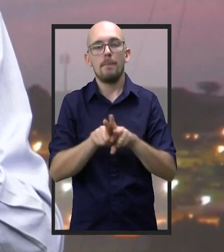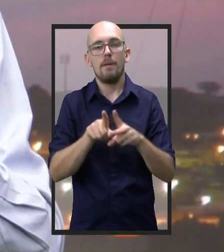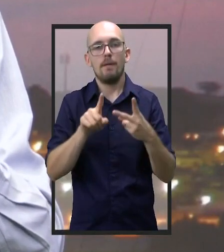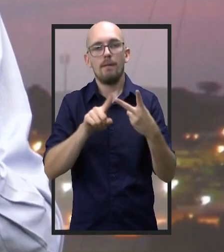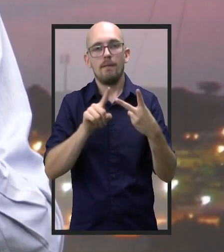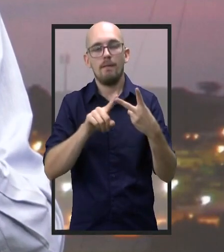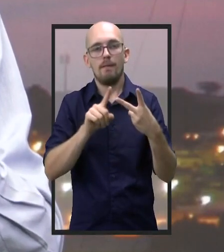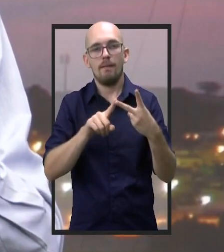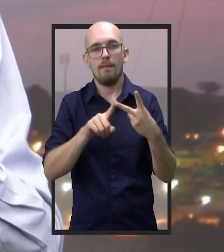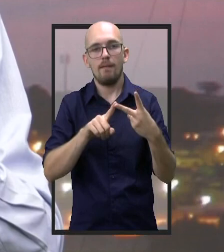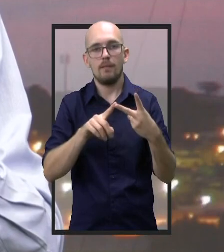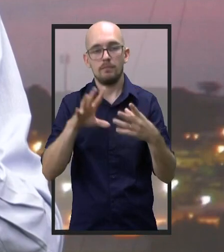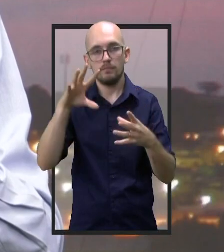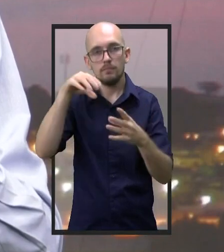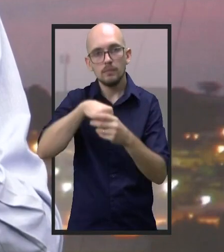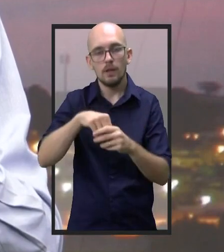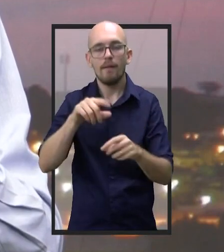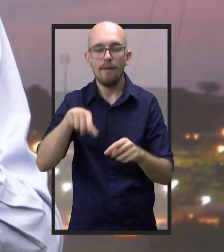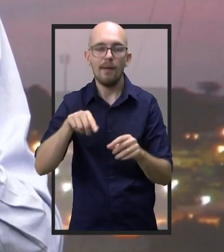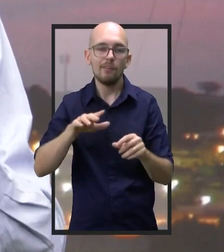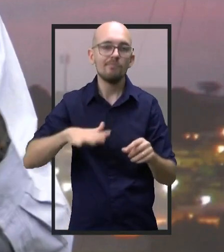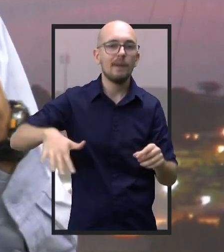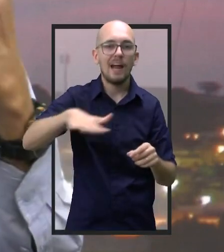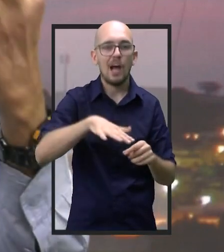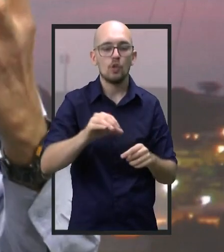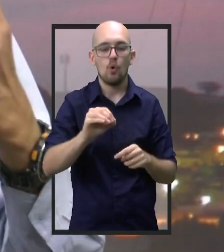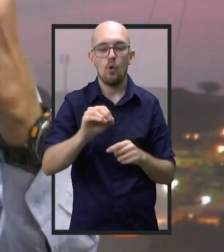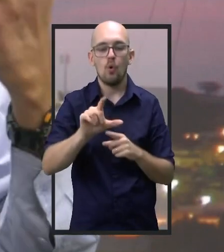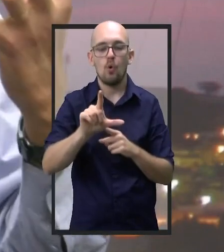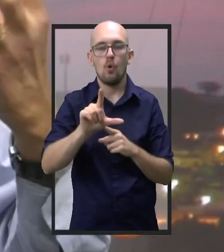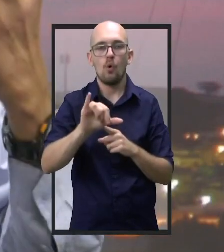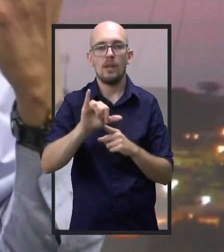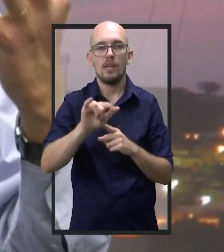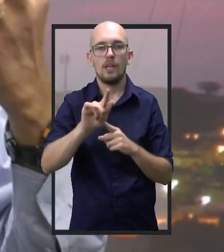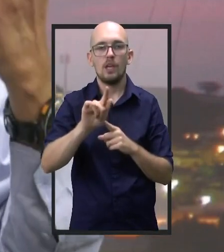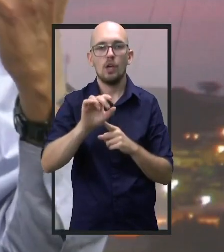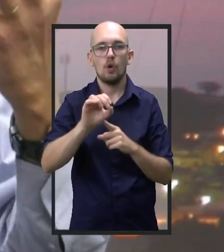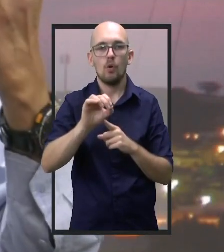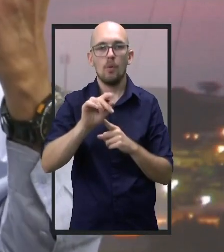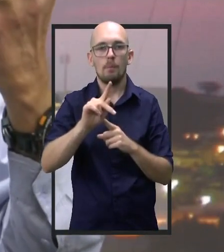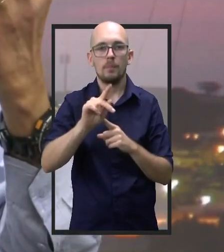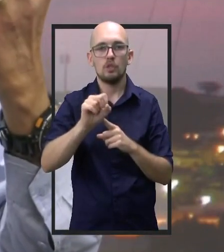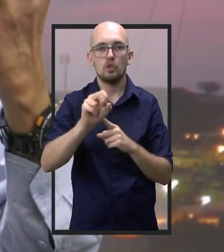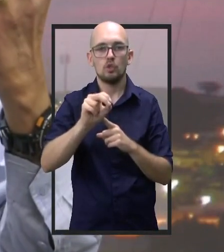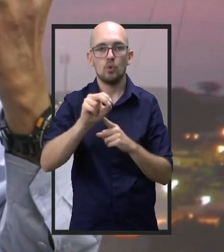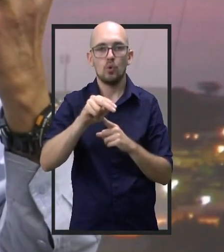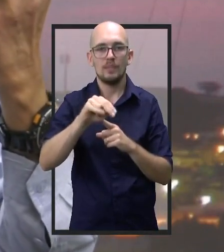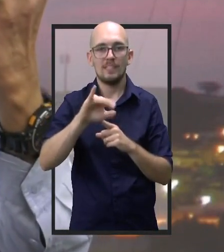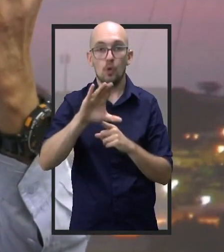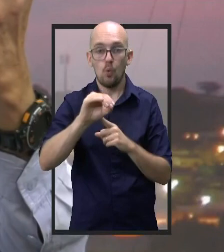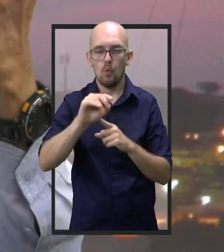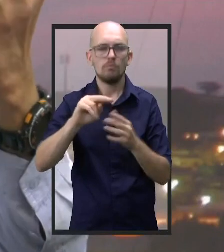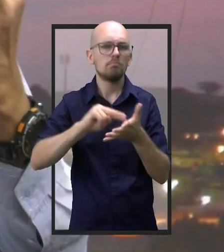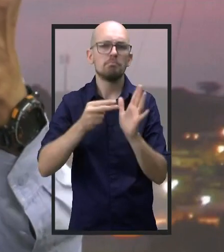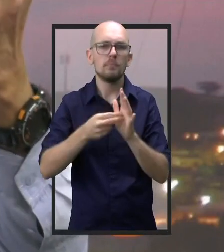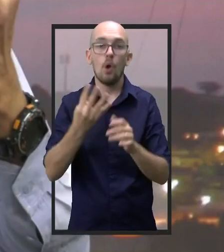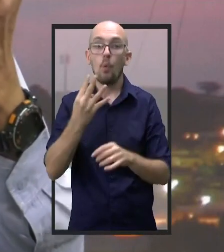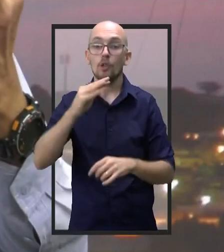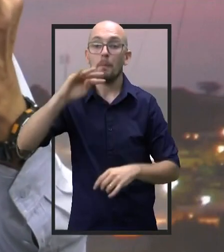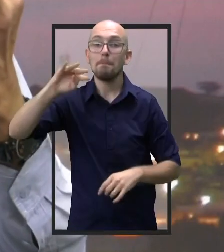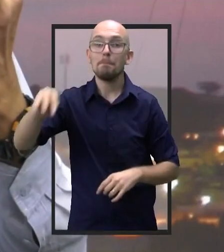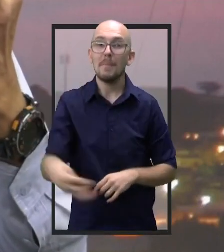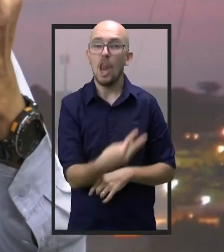Dentro disso é um mercado de oligopsônio, quer dizer, são 4 milhões de produtores rurais vendendo para